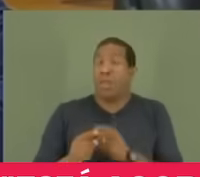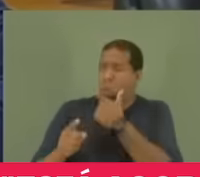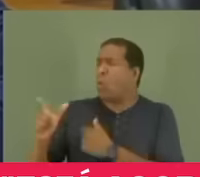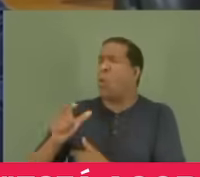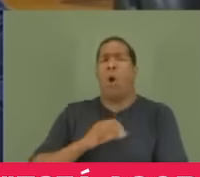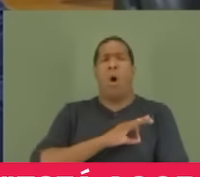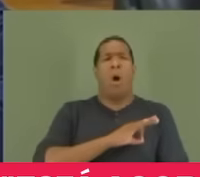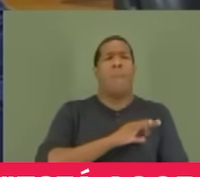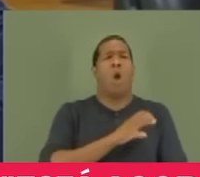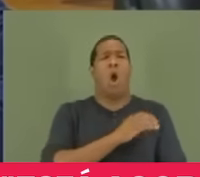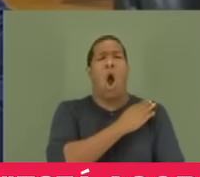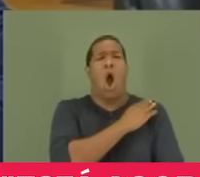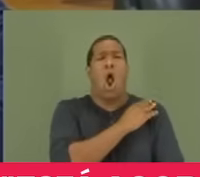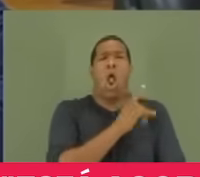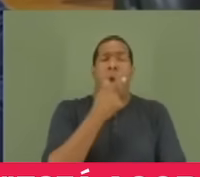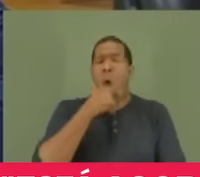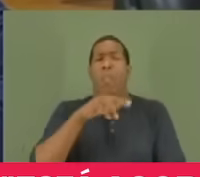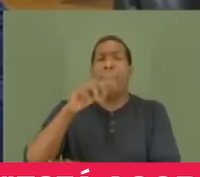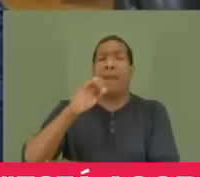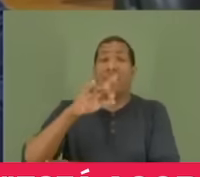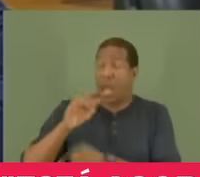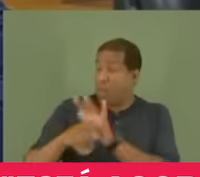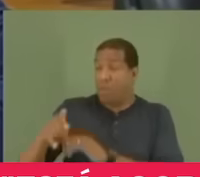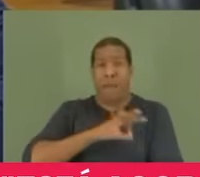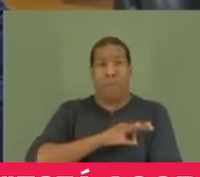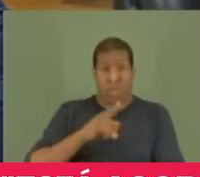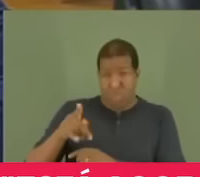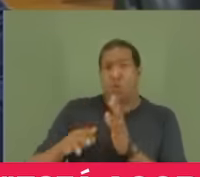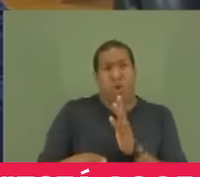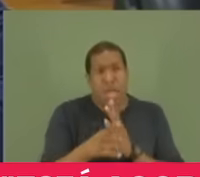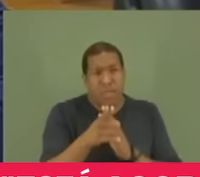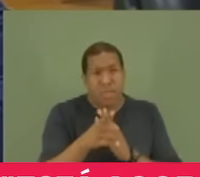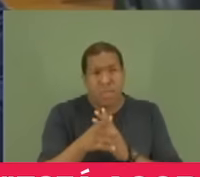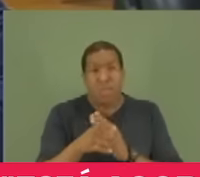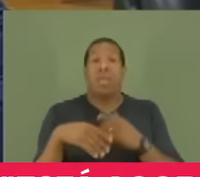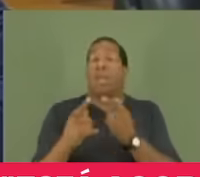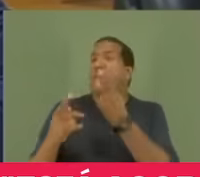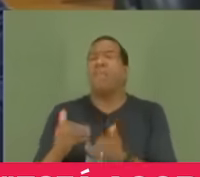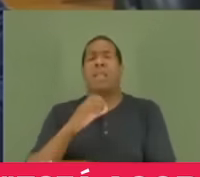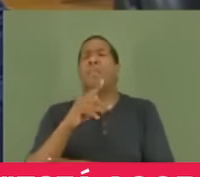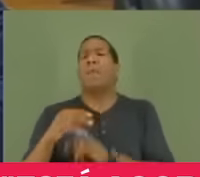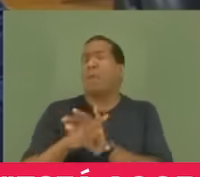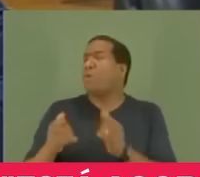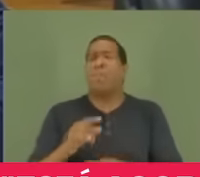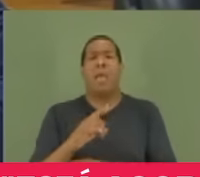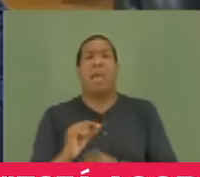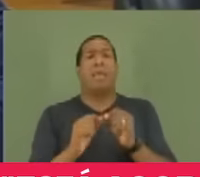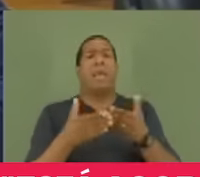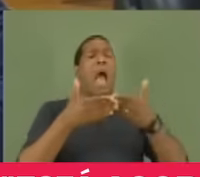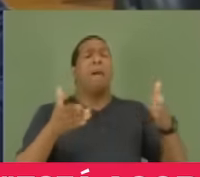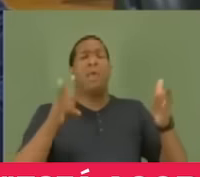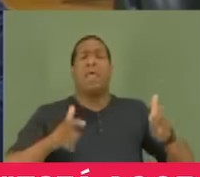coronel Marcelo Casimiro, da polícia do DF. O senhor conhece? Sei quem é. Ele disse na CPI do DF, quem mandou abrir a